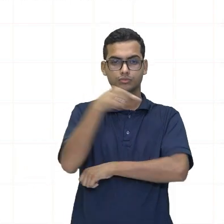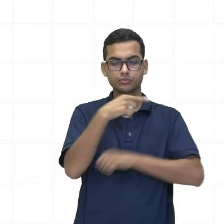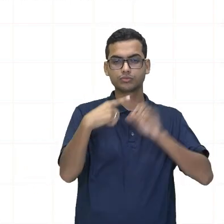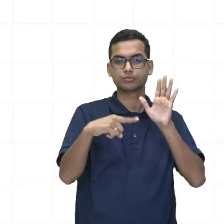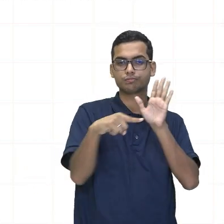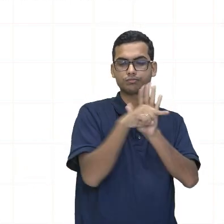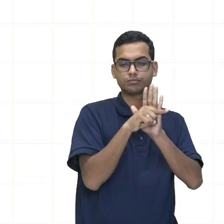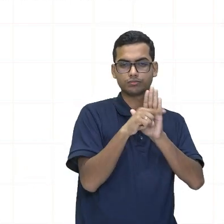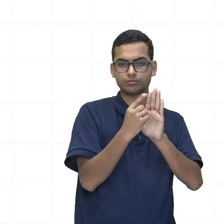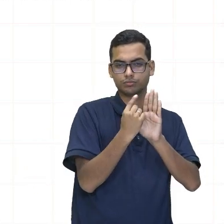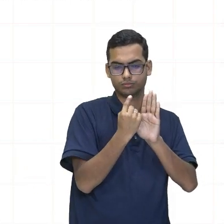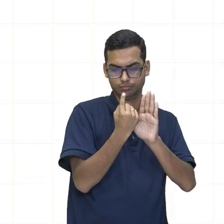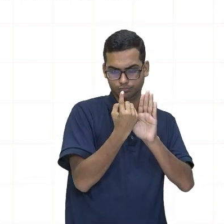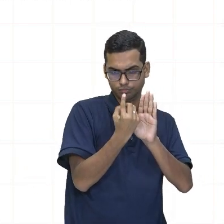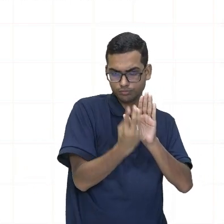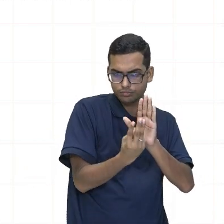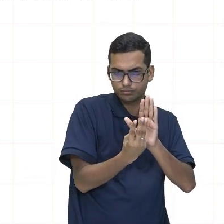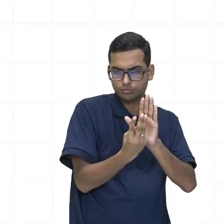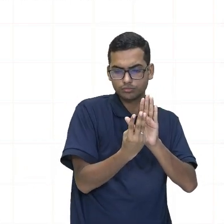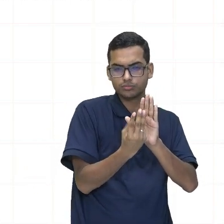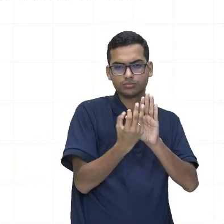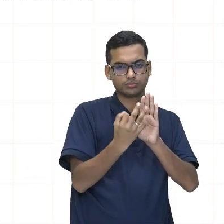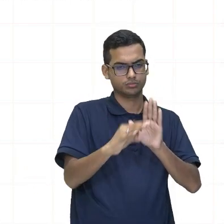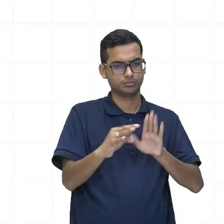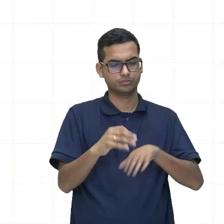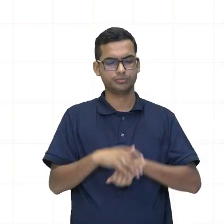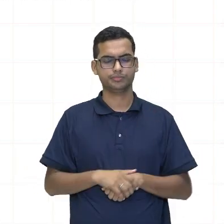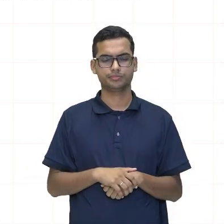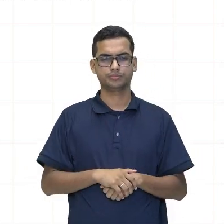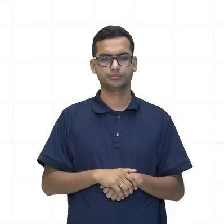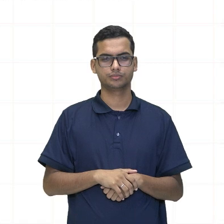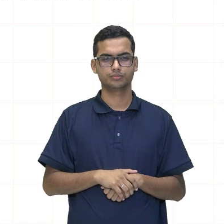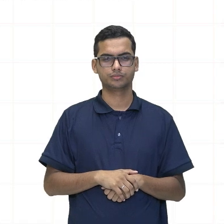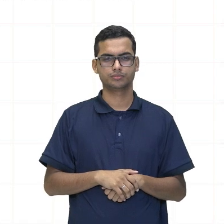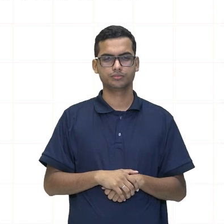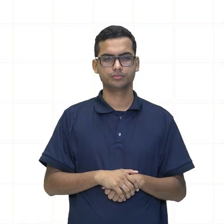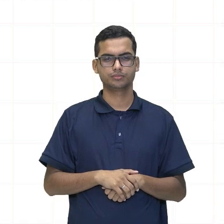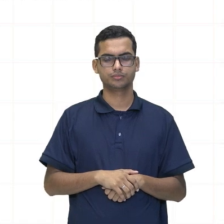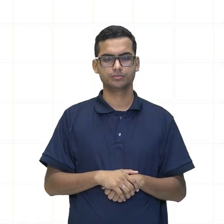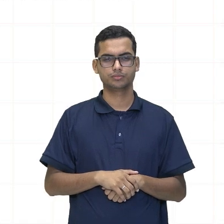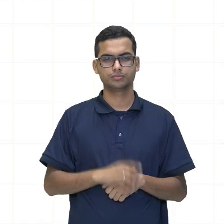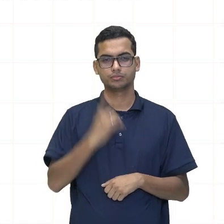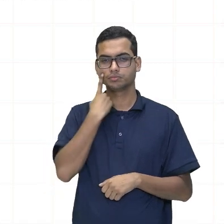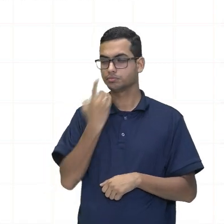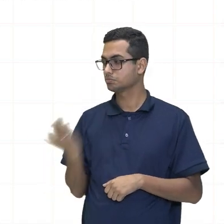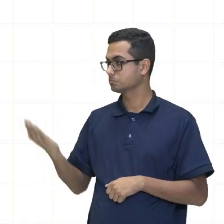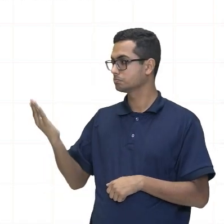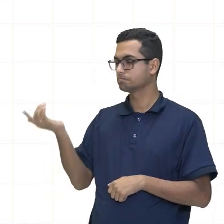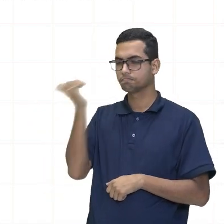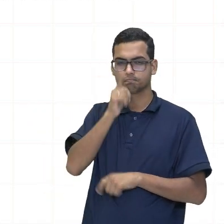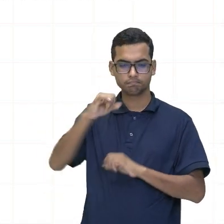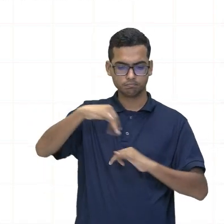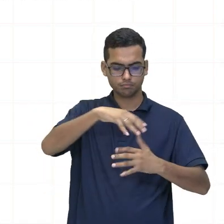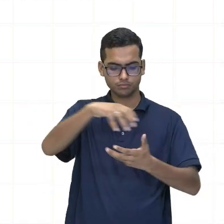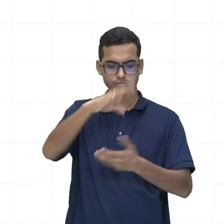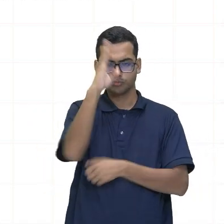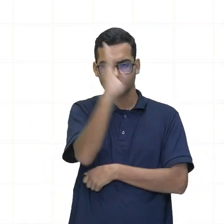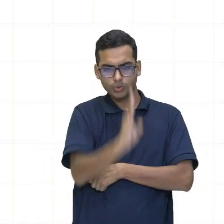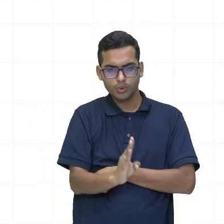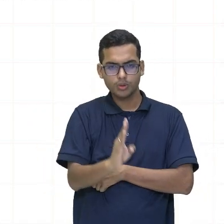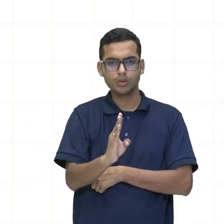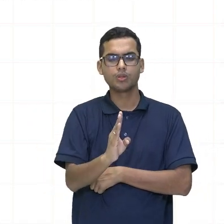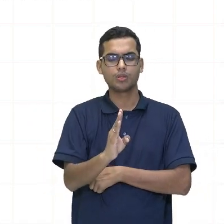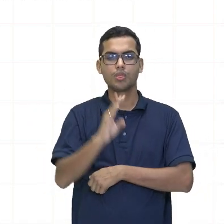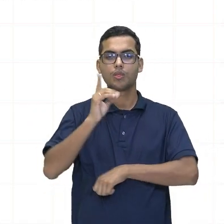né, no nosso mapa, os 4 fusos horários do Brasil. Então, no fuso